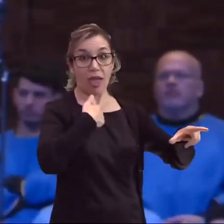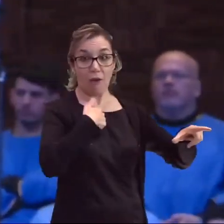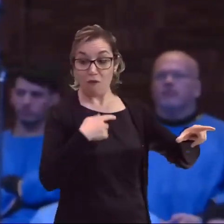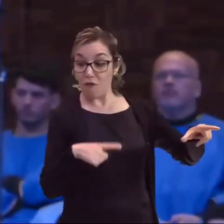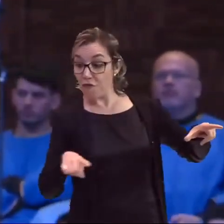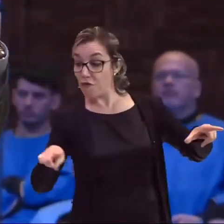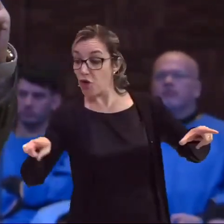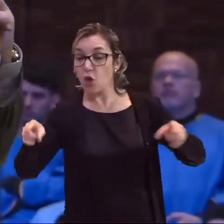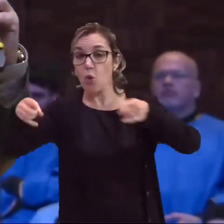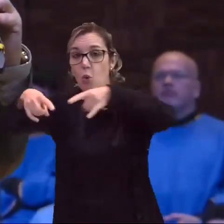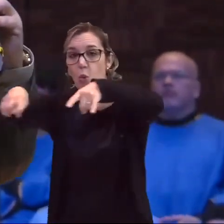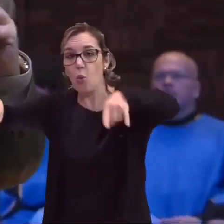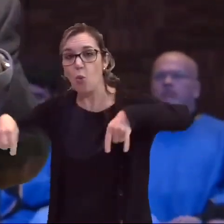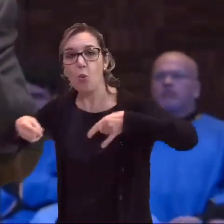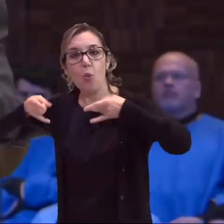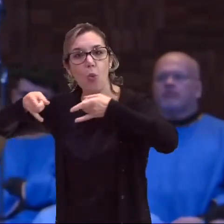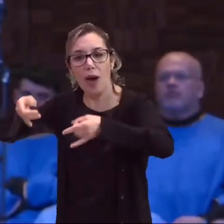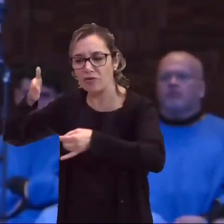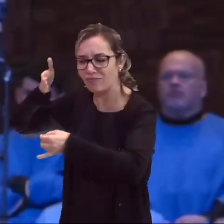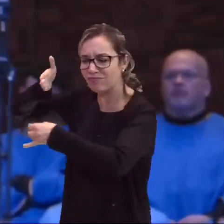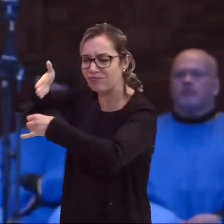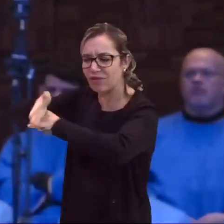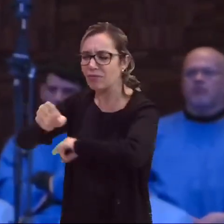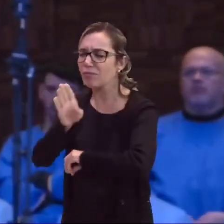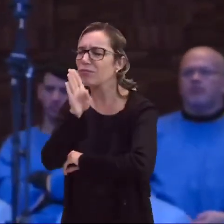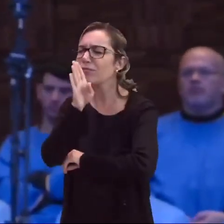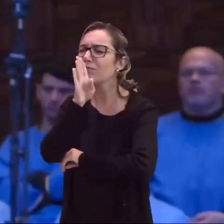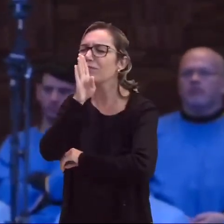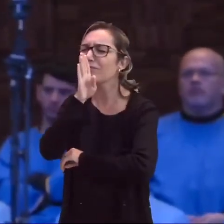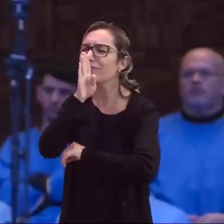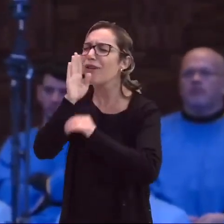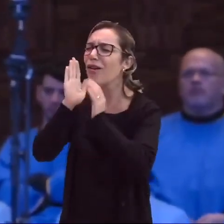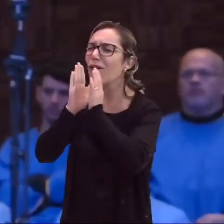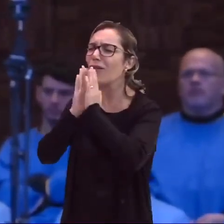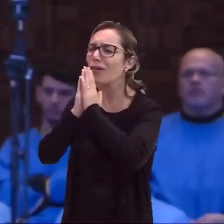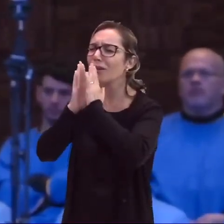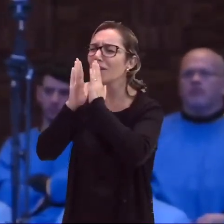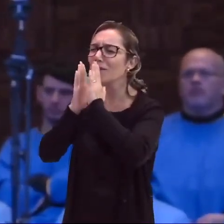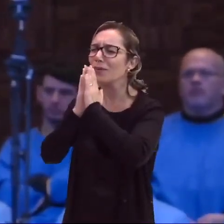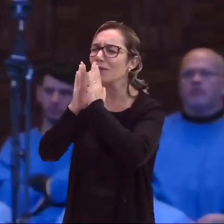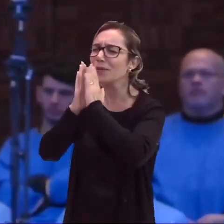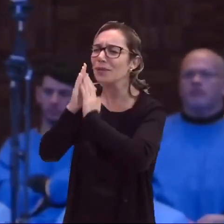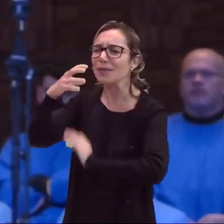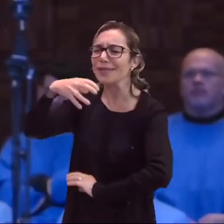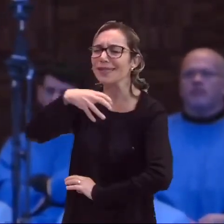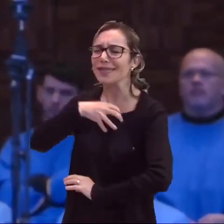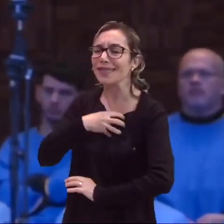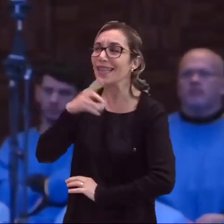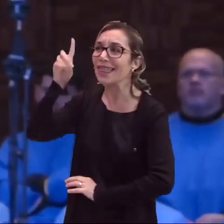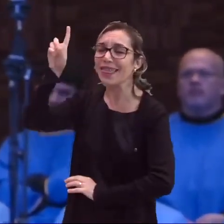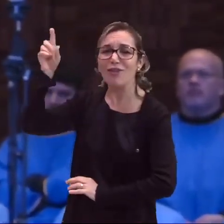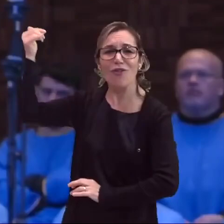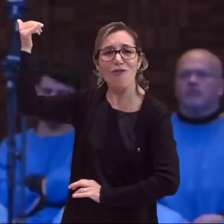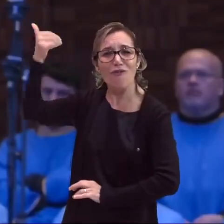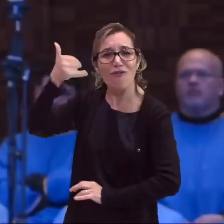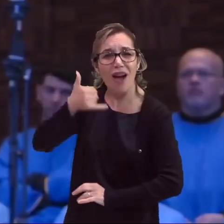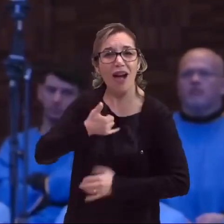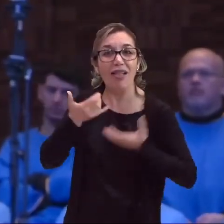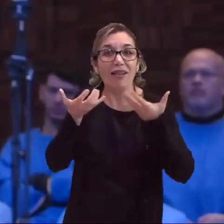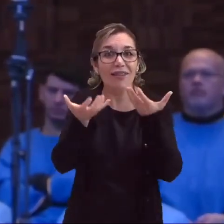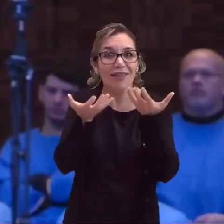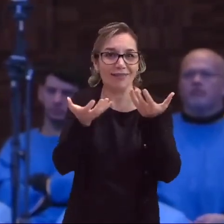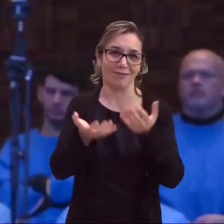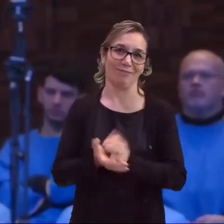eu podia ficar quietinho e ter um encontro pessoal com o senhor o que Deus está